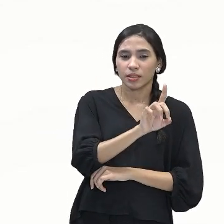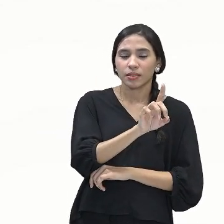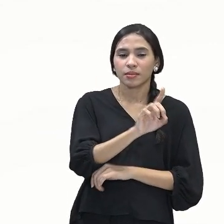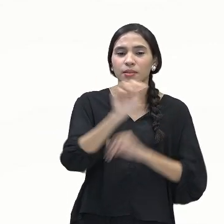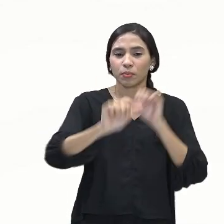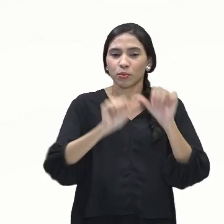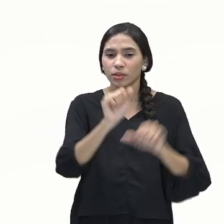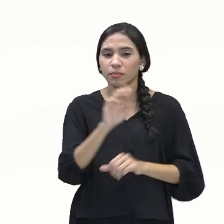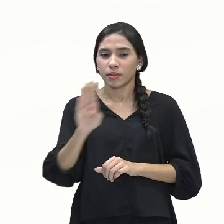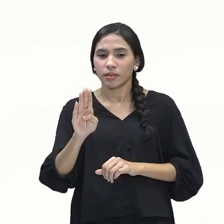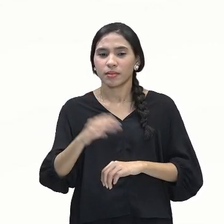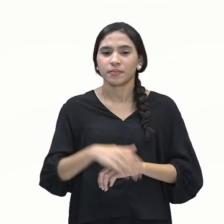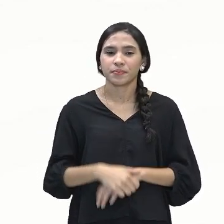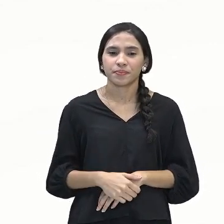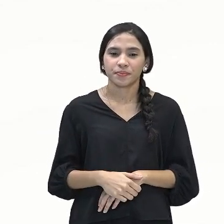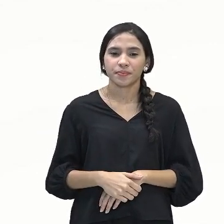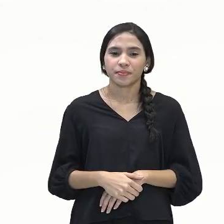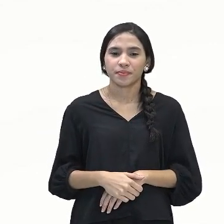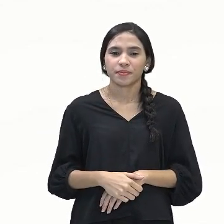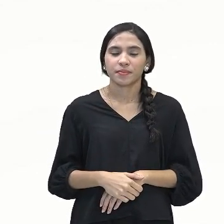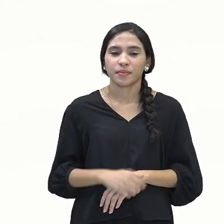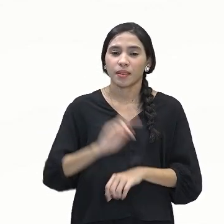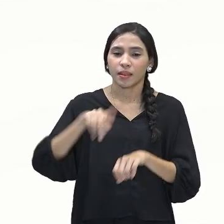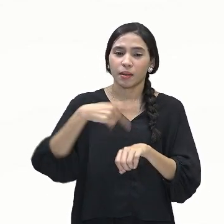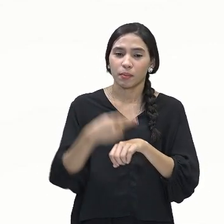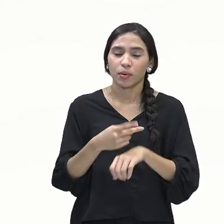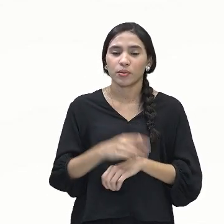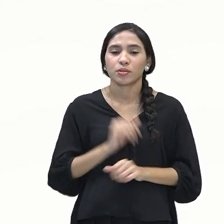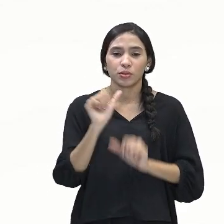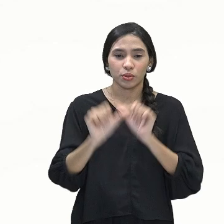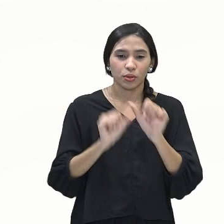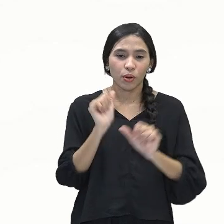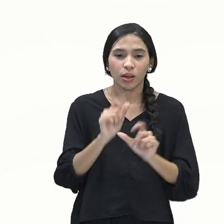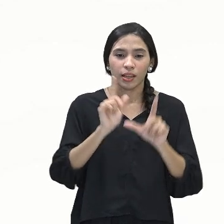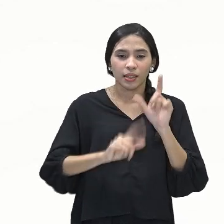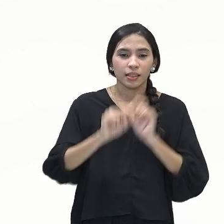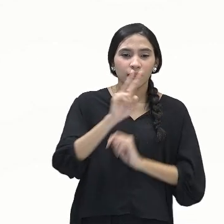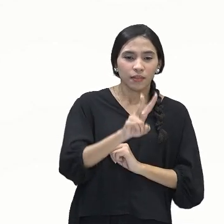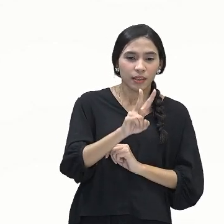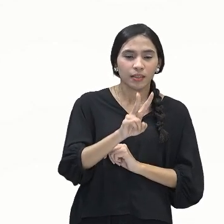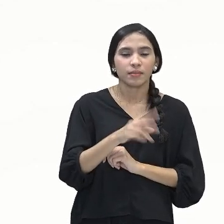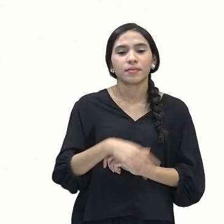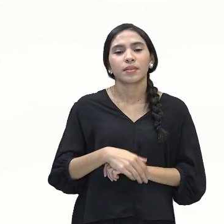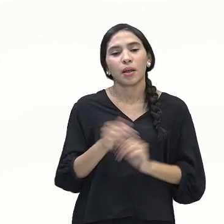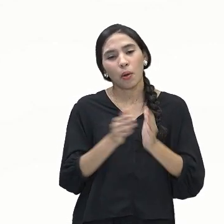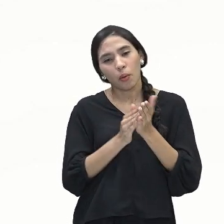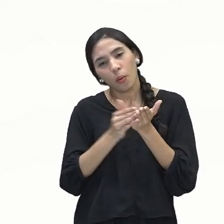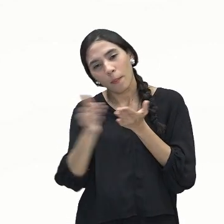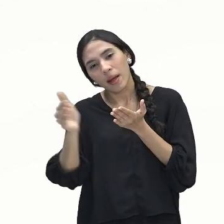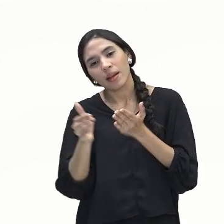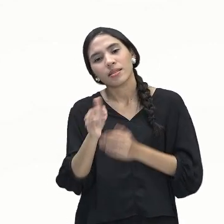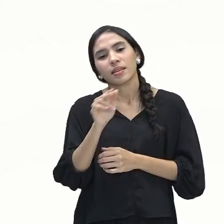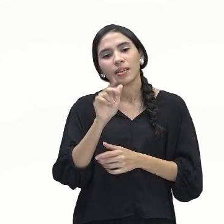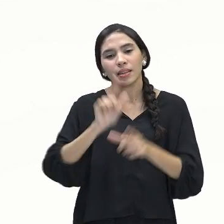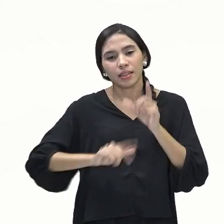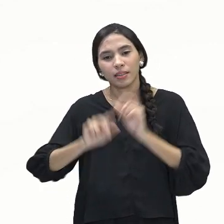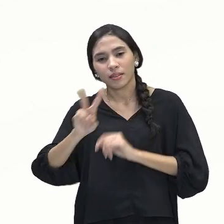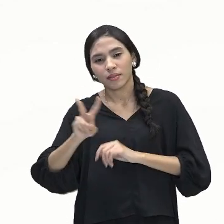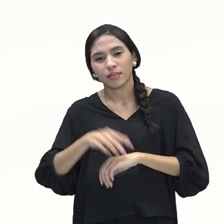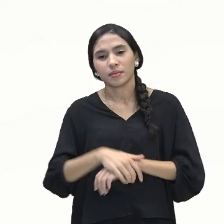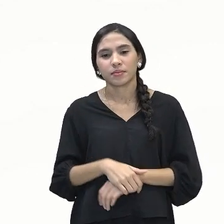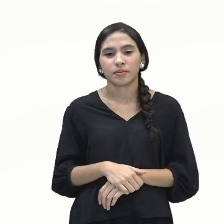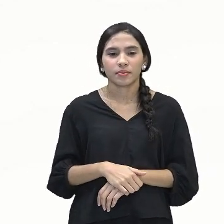começam a iniciar com letra D, depois ele troca para o V, aí todas começam com V. Essa